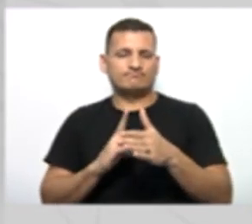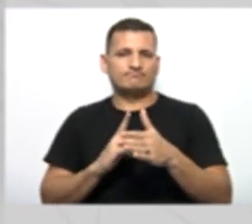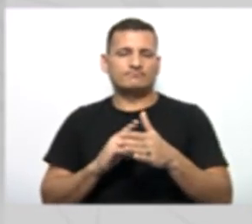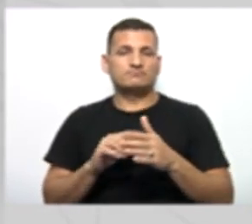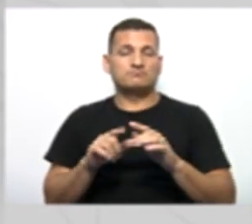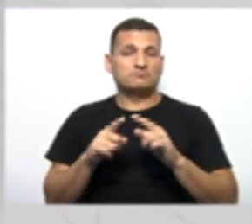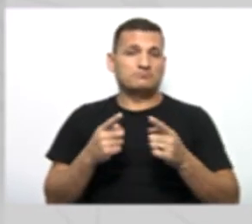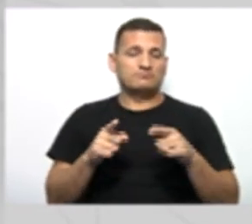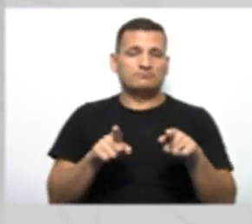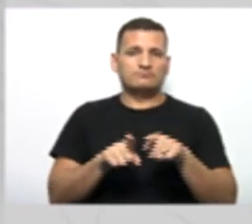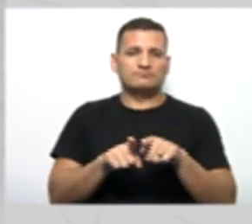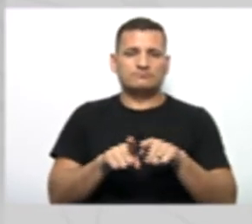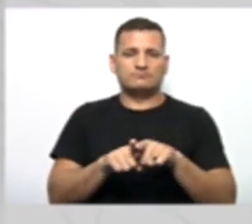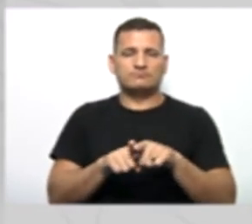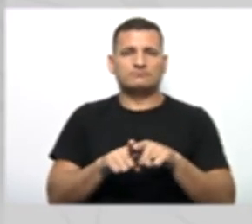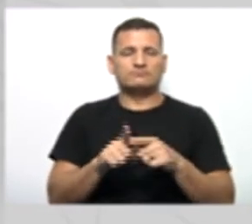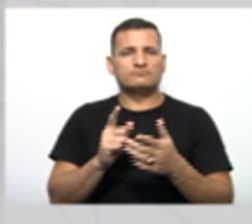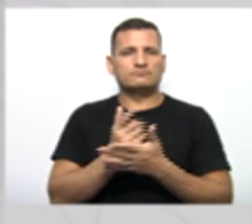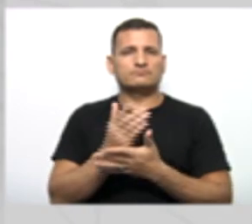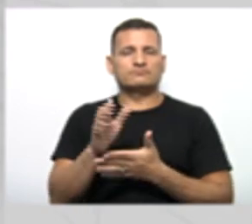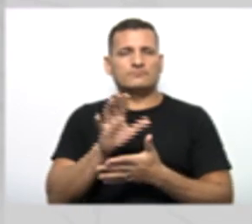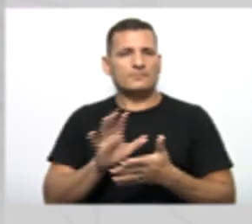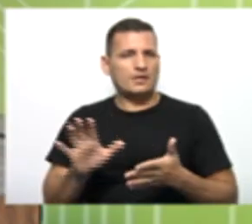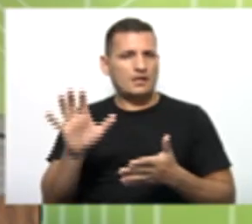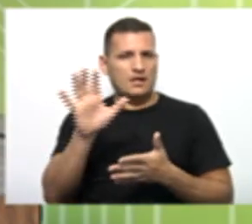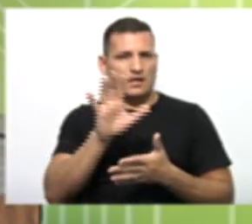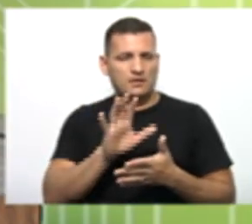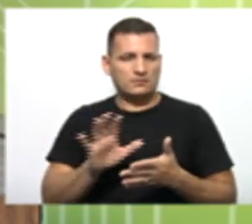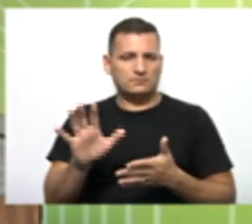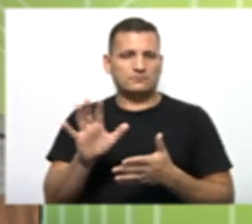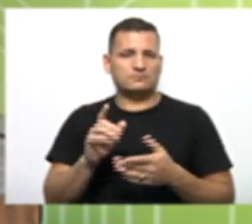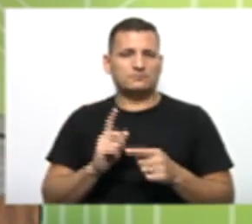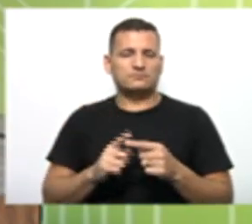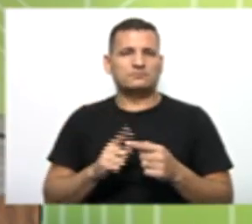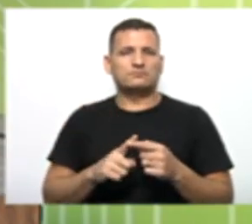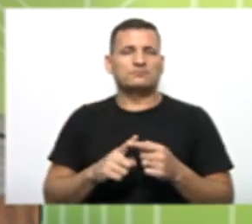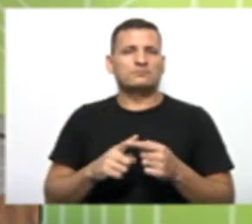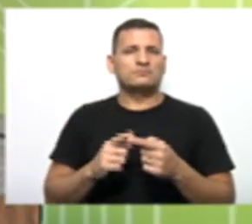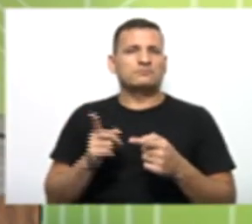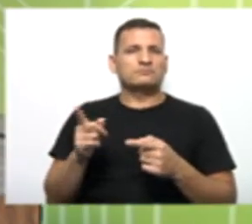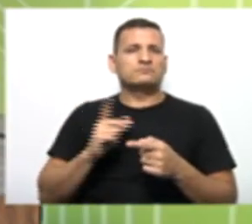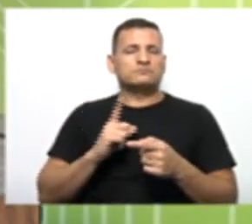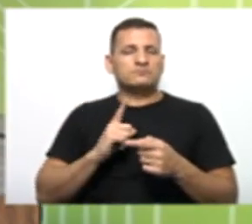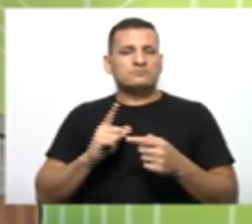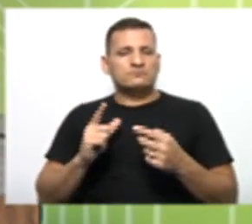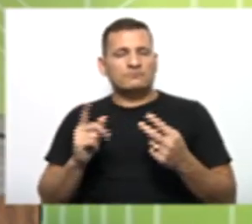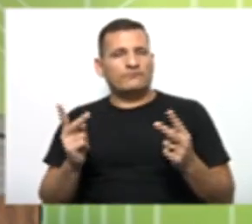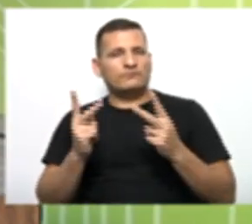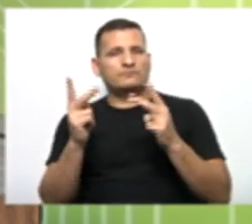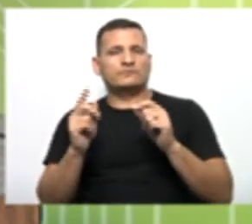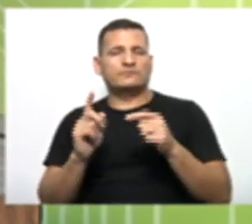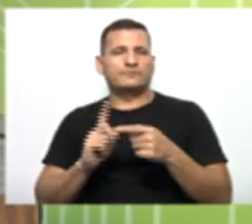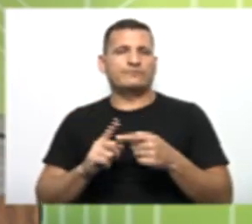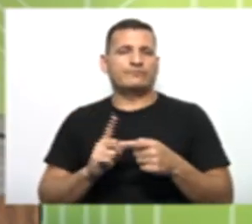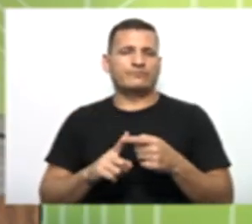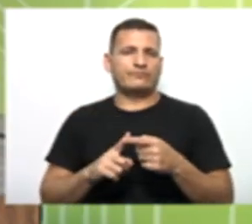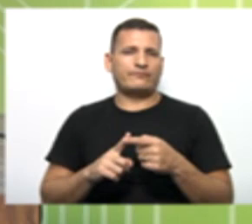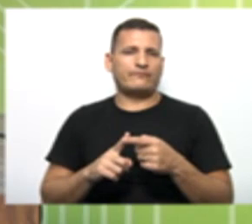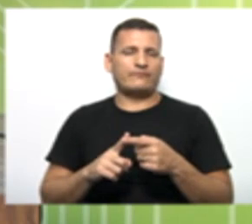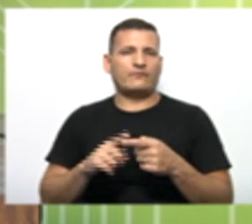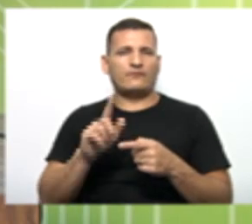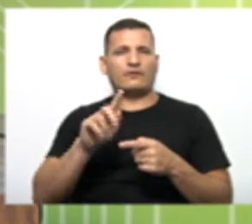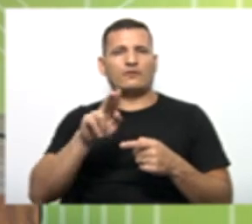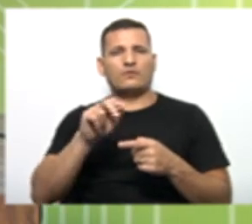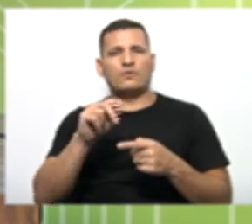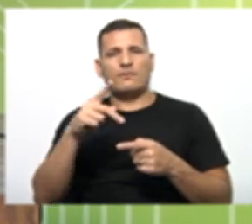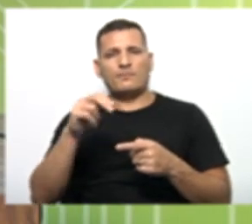existe também algumas áreas que, devido ao valor biológico que elas têm, como a Reserva Federal do Guaporé,